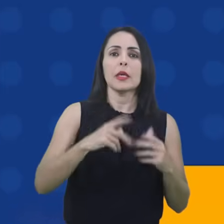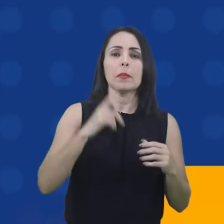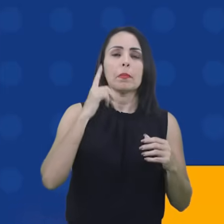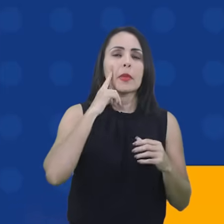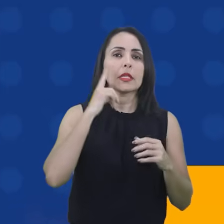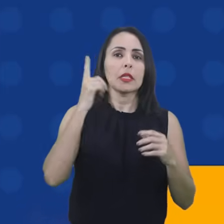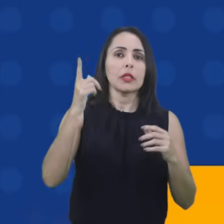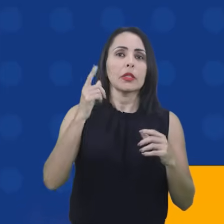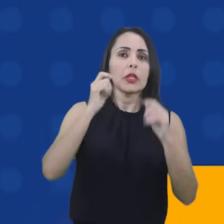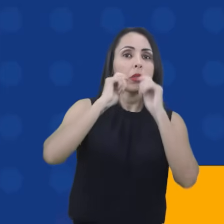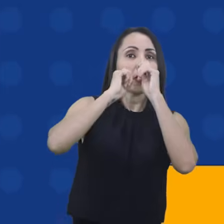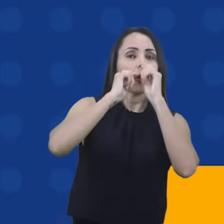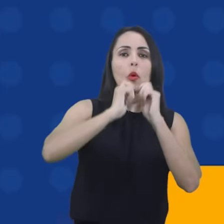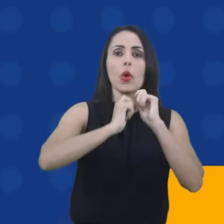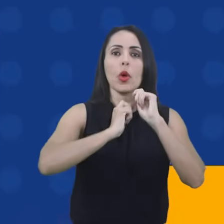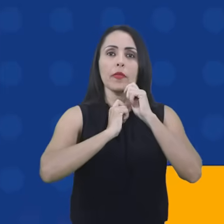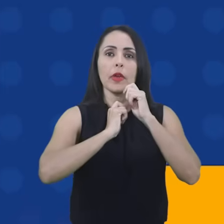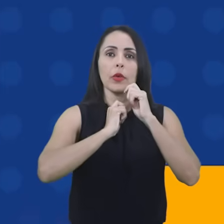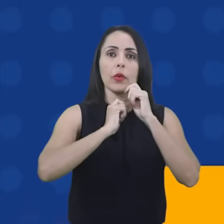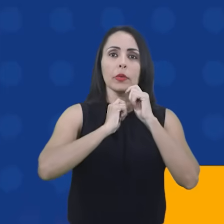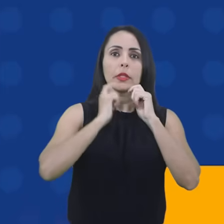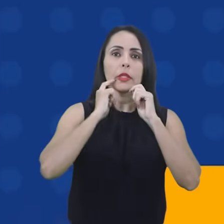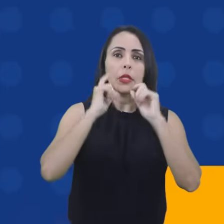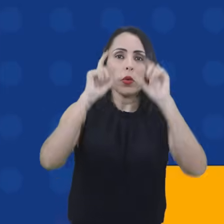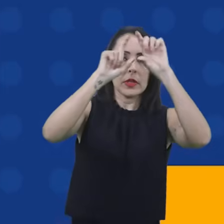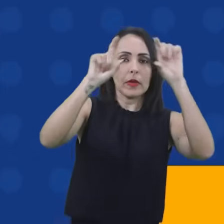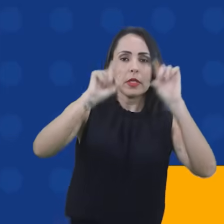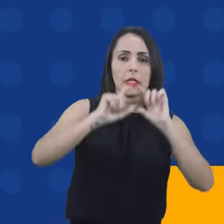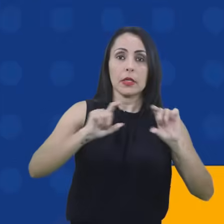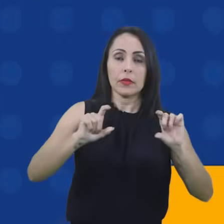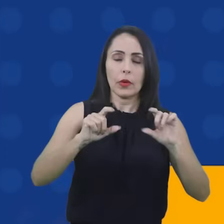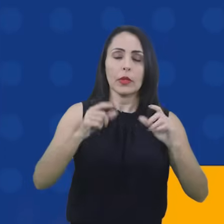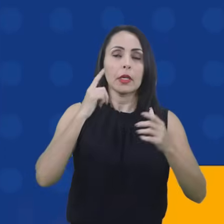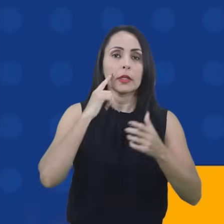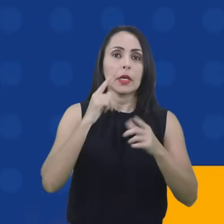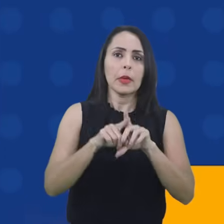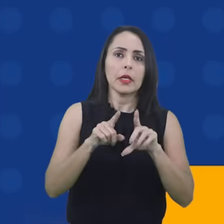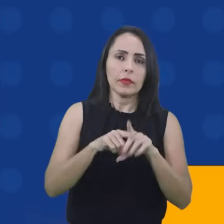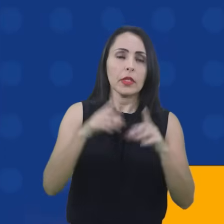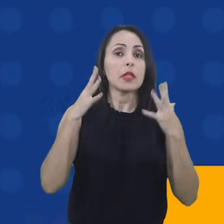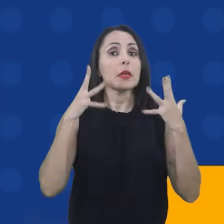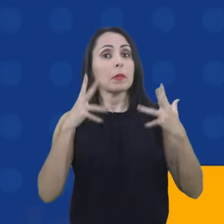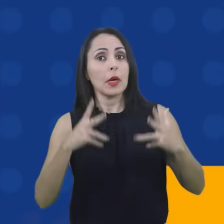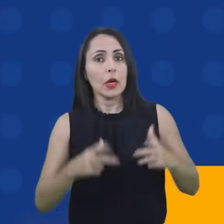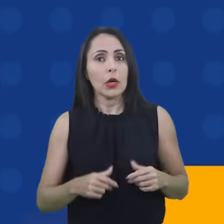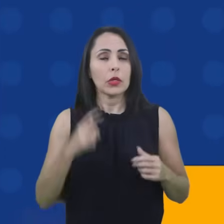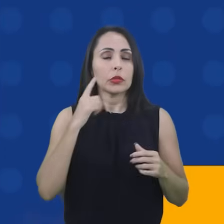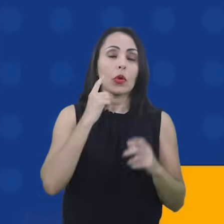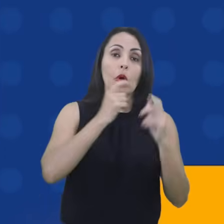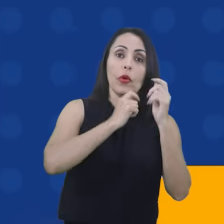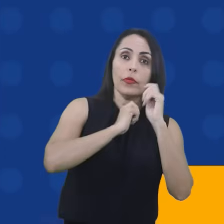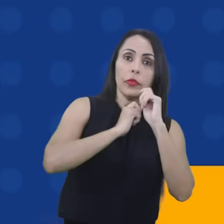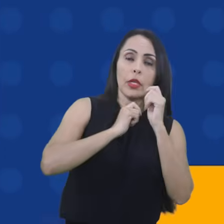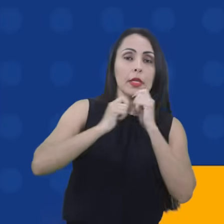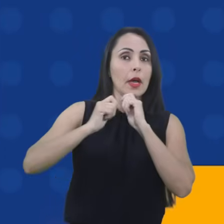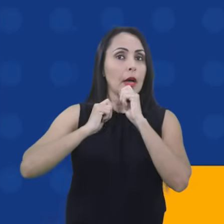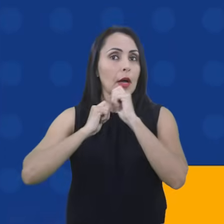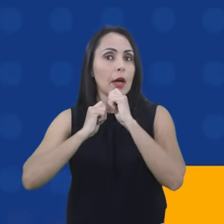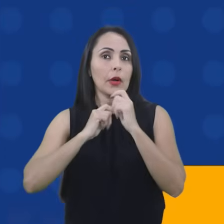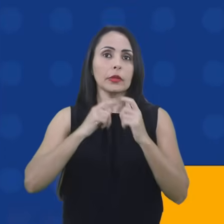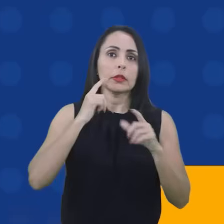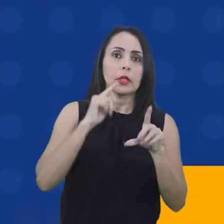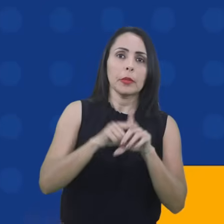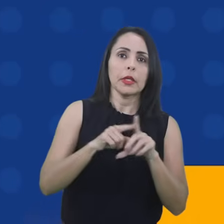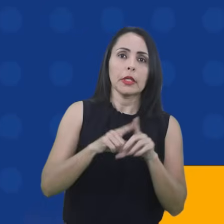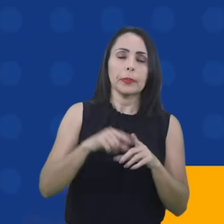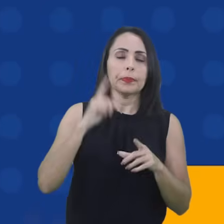arco superior e inferior. Feita essa limpeza com o fio dental, né, antes de passar para a parte da escovação, eu trago aqui